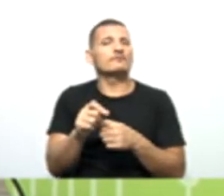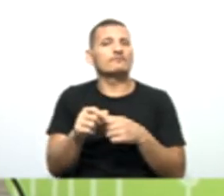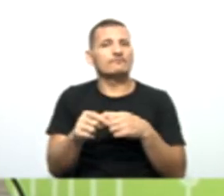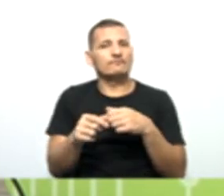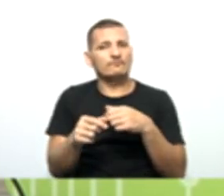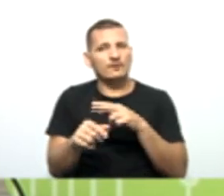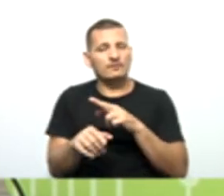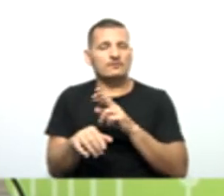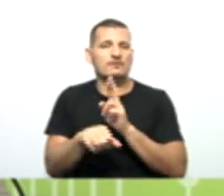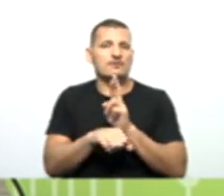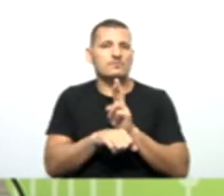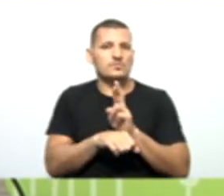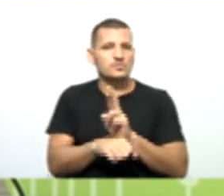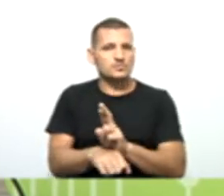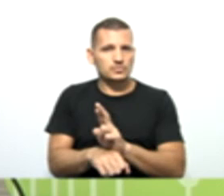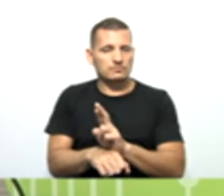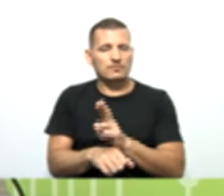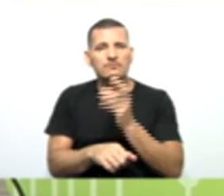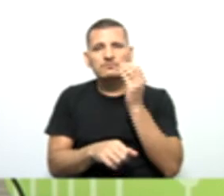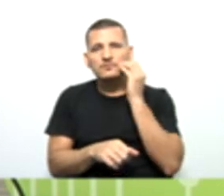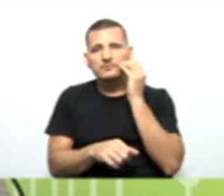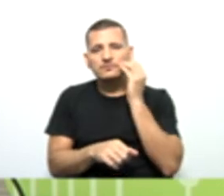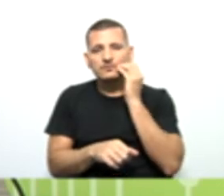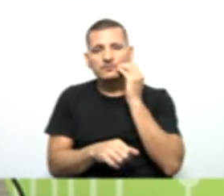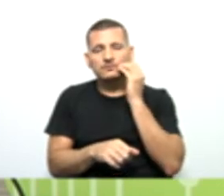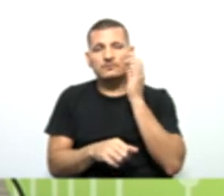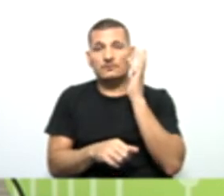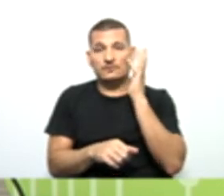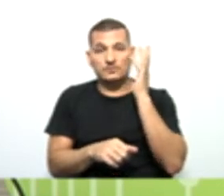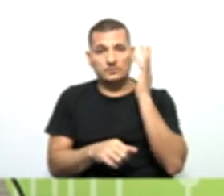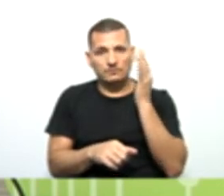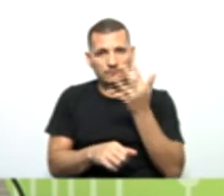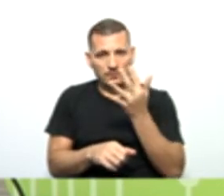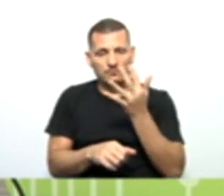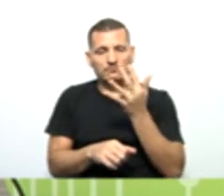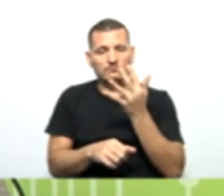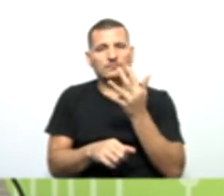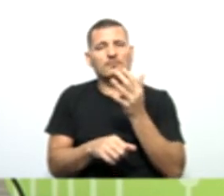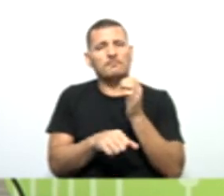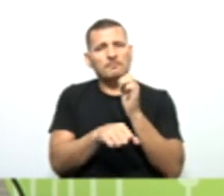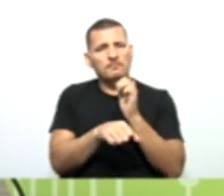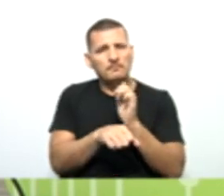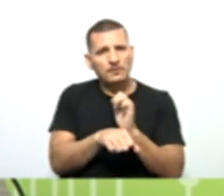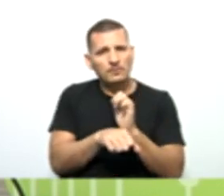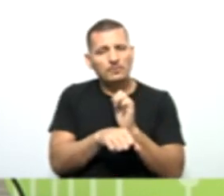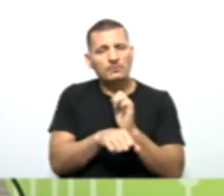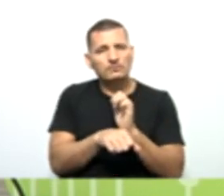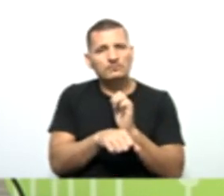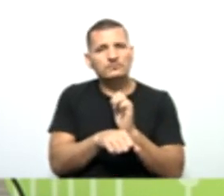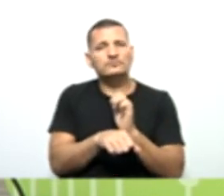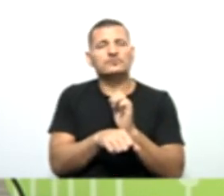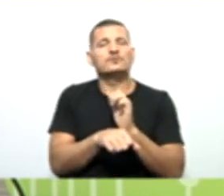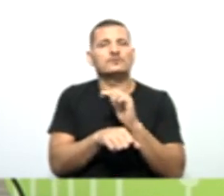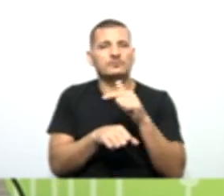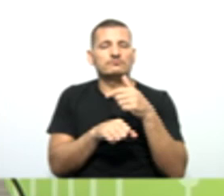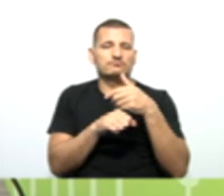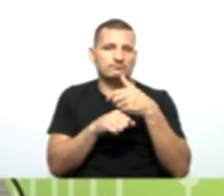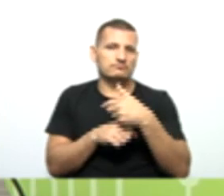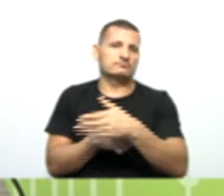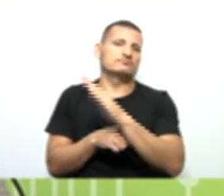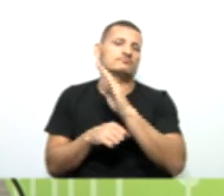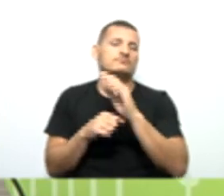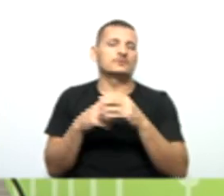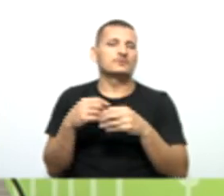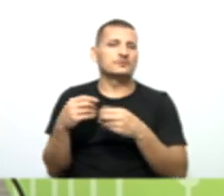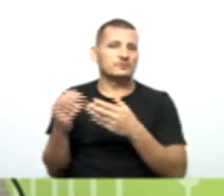outro recurso para que você possa conseguir, a partir dali que você parou, seguir em frente todas as tarefas para poder entregar